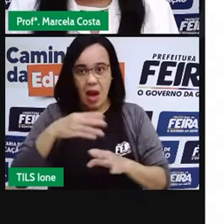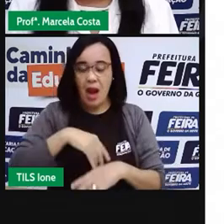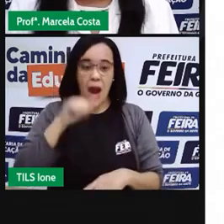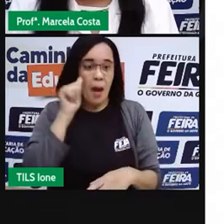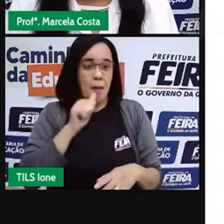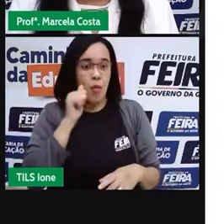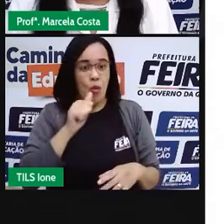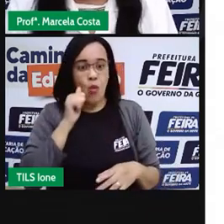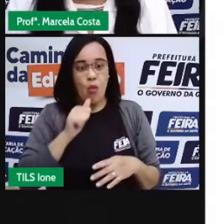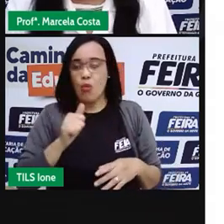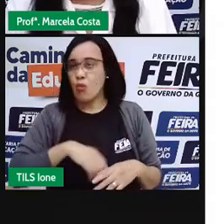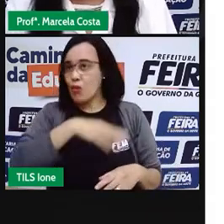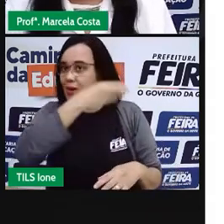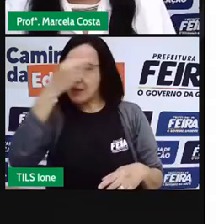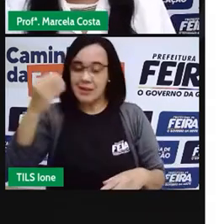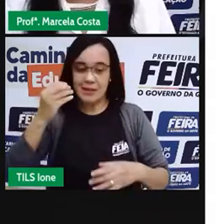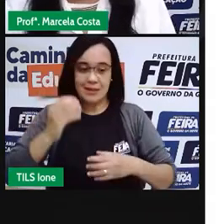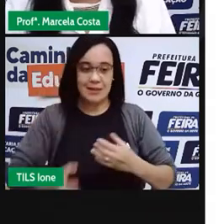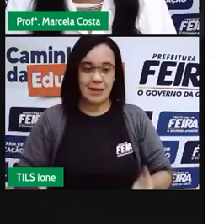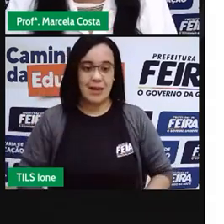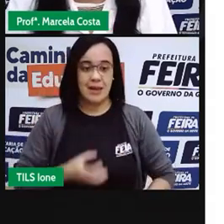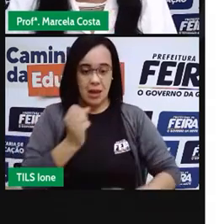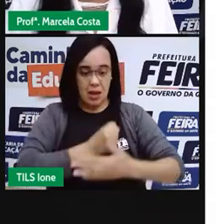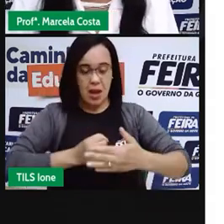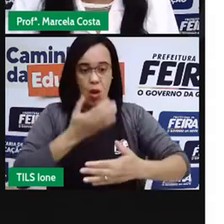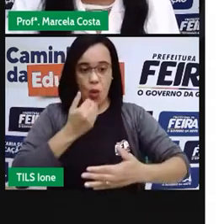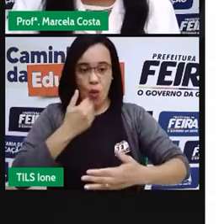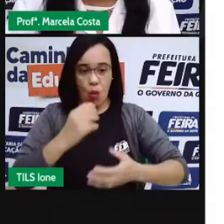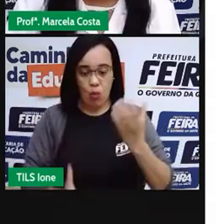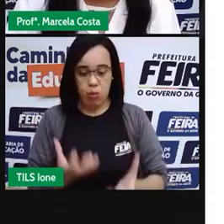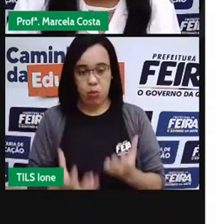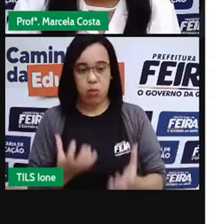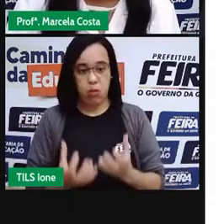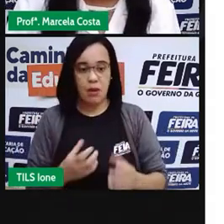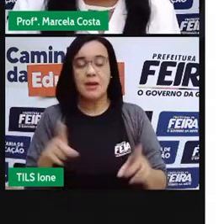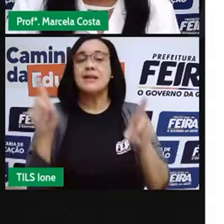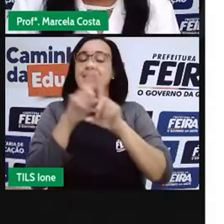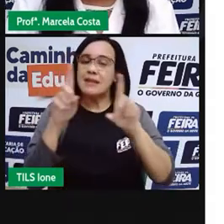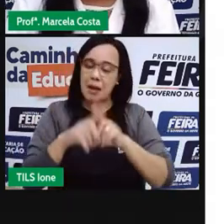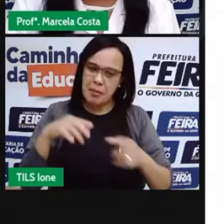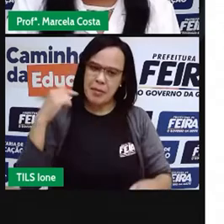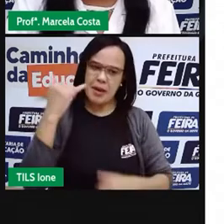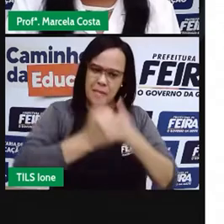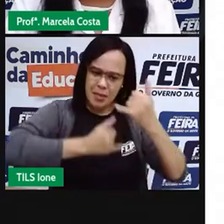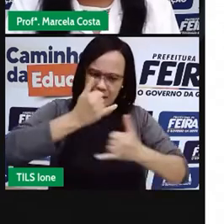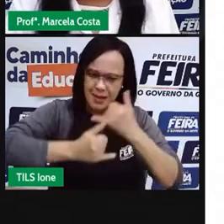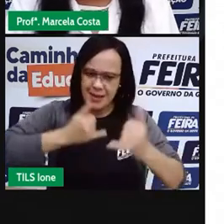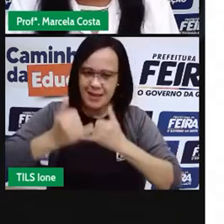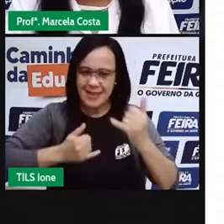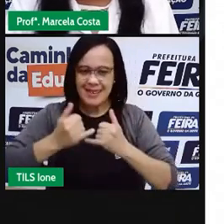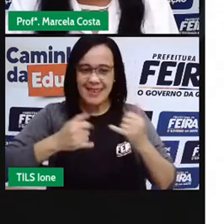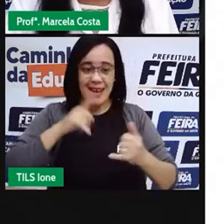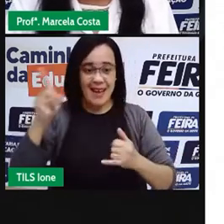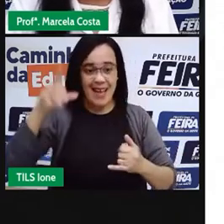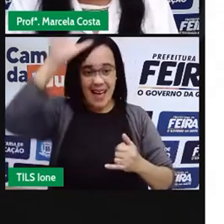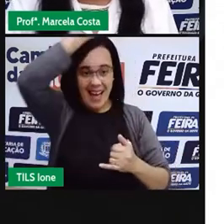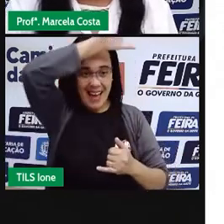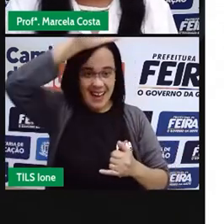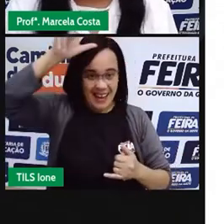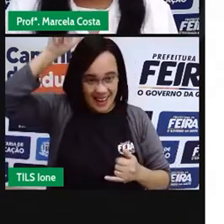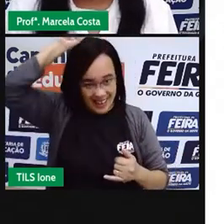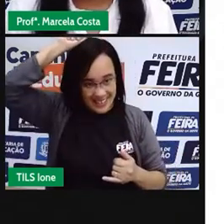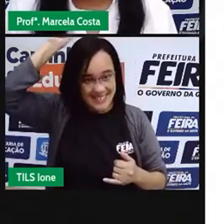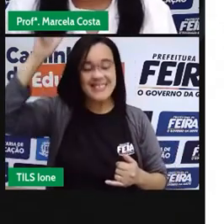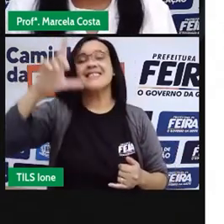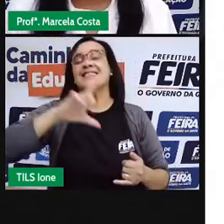né? Gosta de aprontar, fazer confusão com galinheiro. Então, ele é travesso.